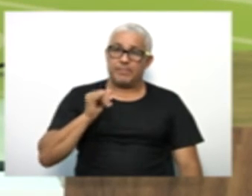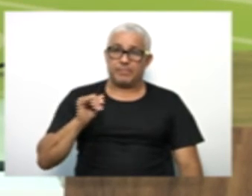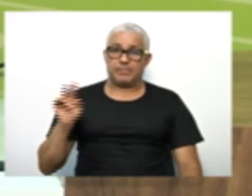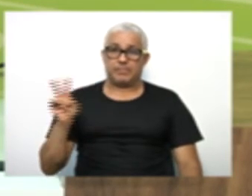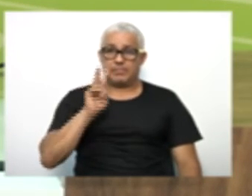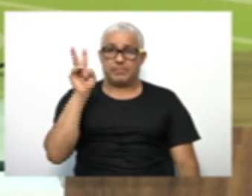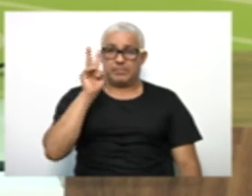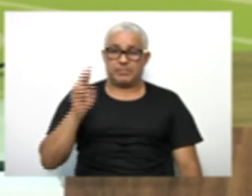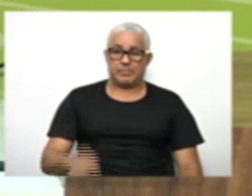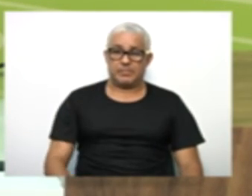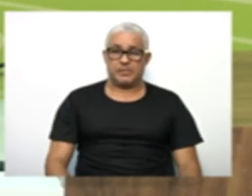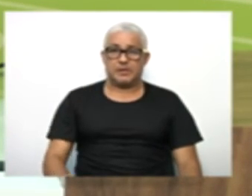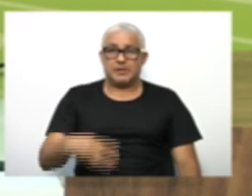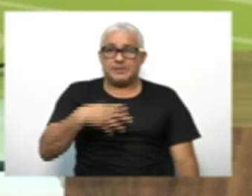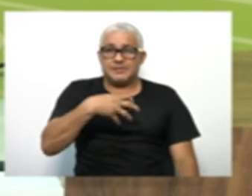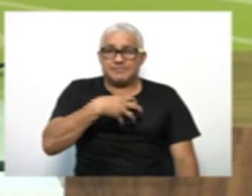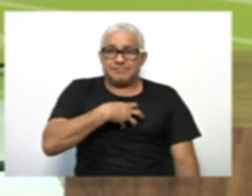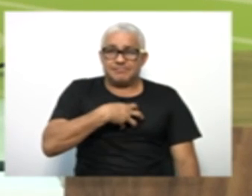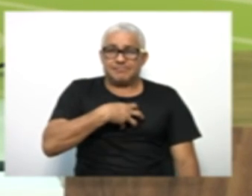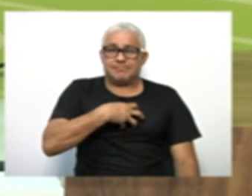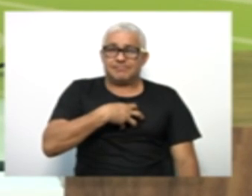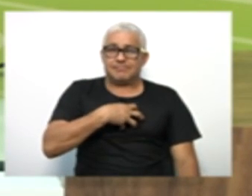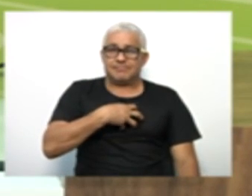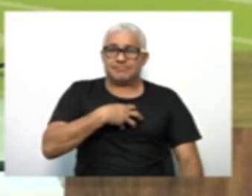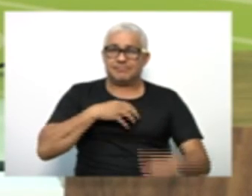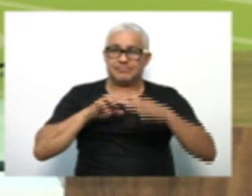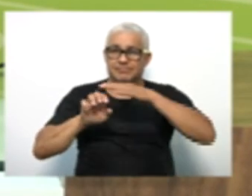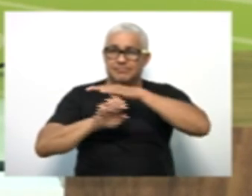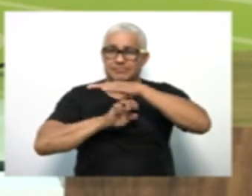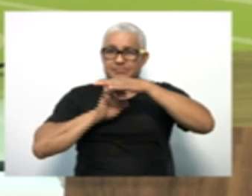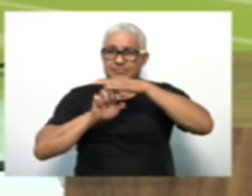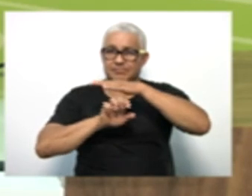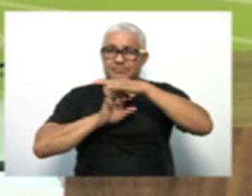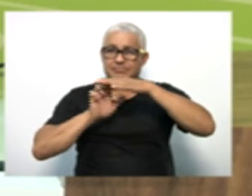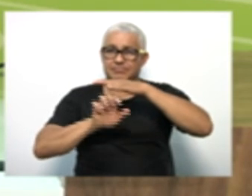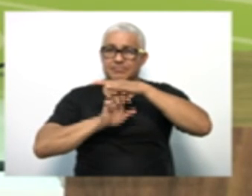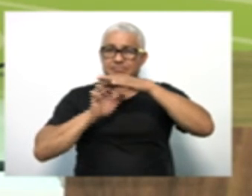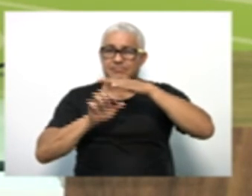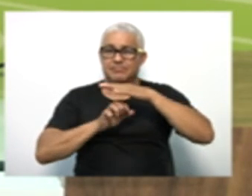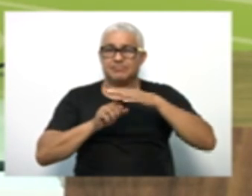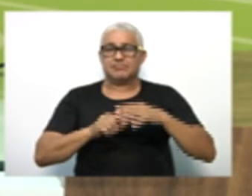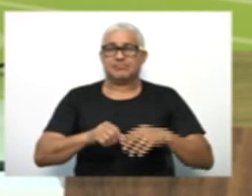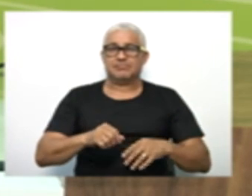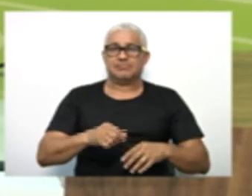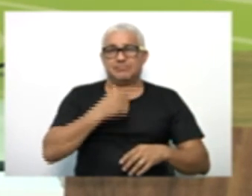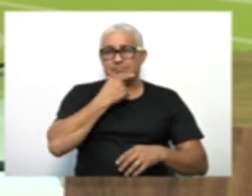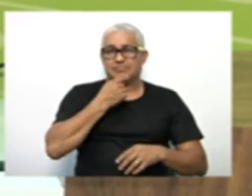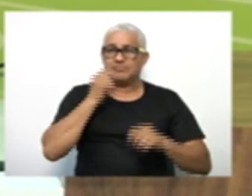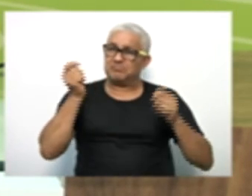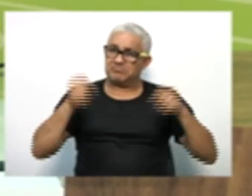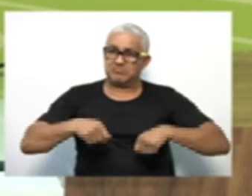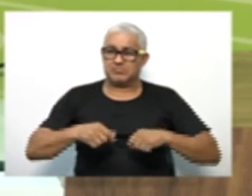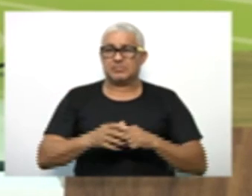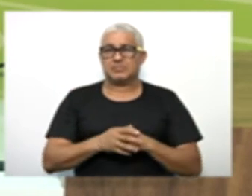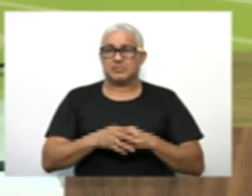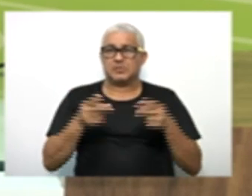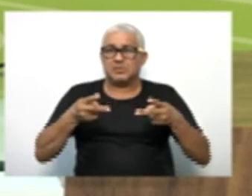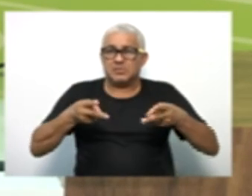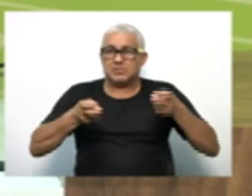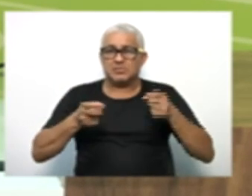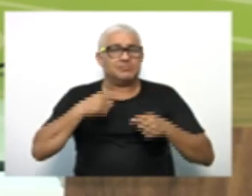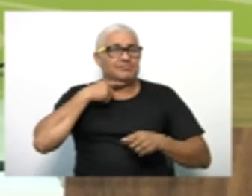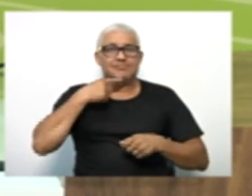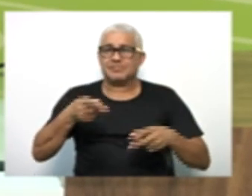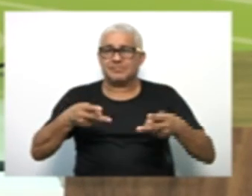em sensibilizar os executivos para possibilidades que eles dificilmente perceberiam